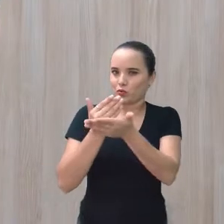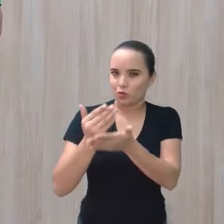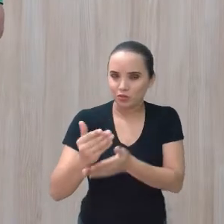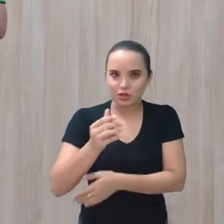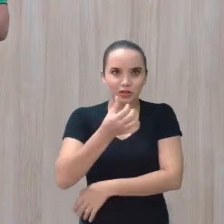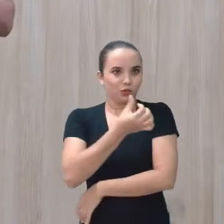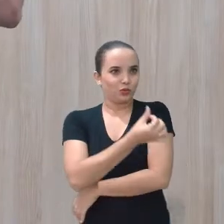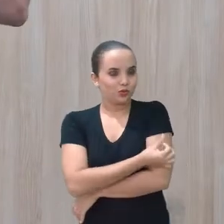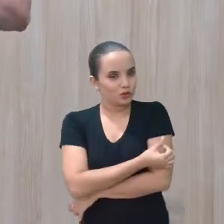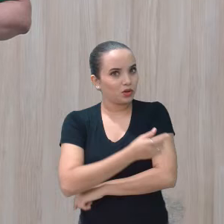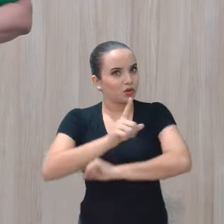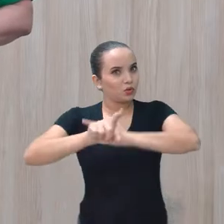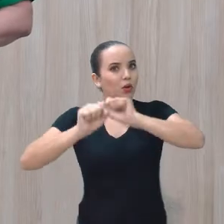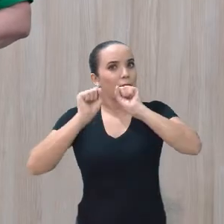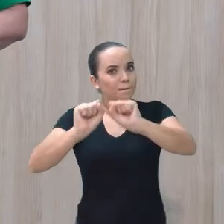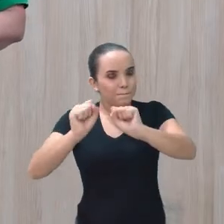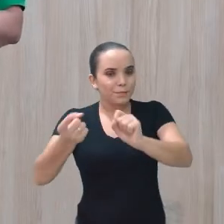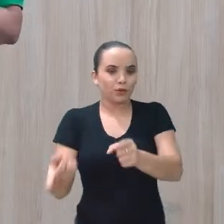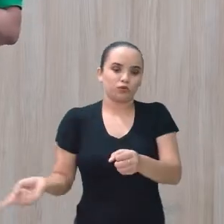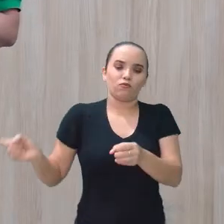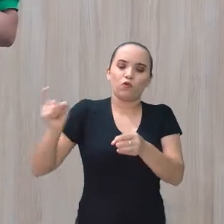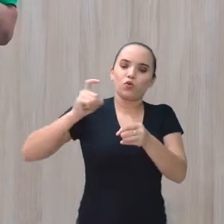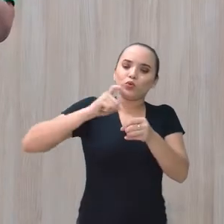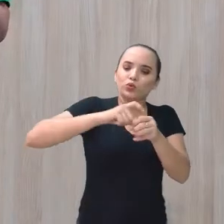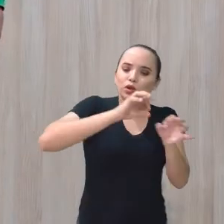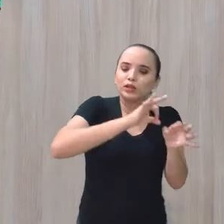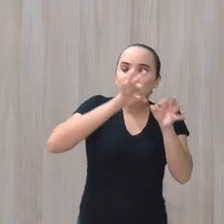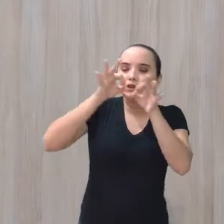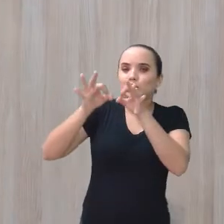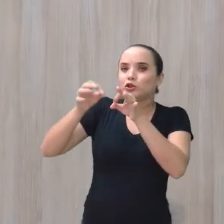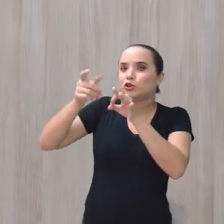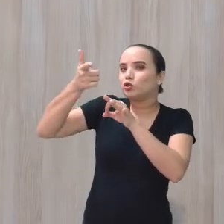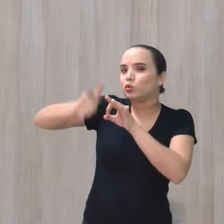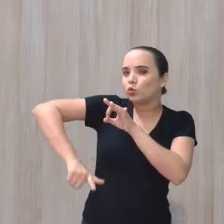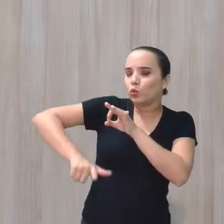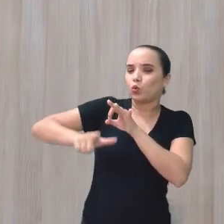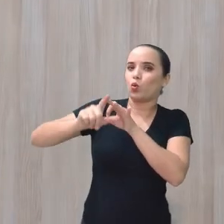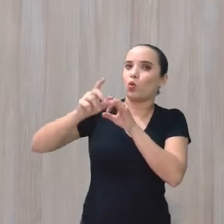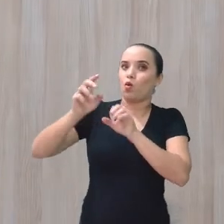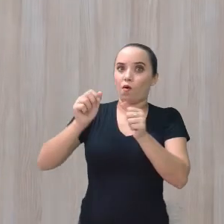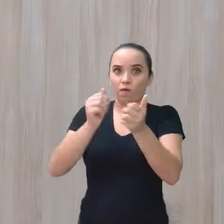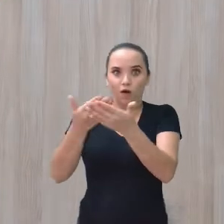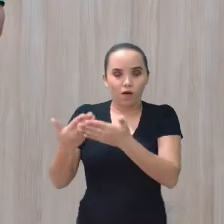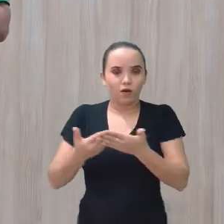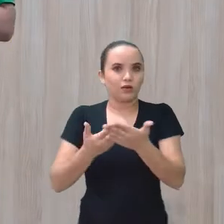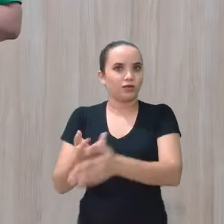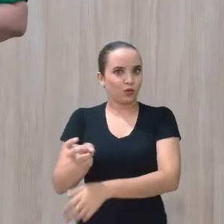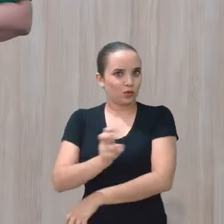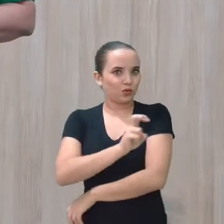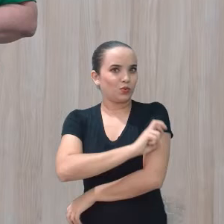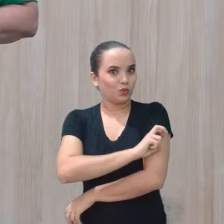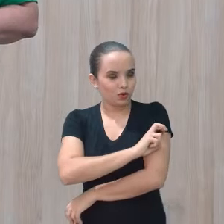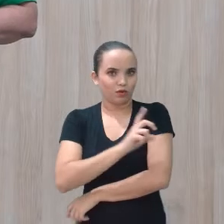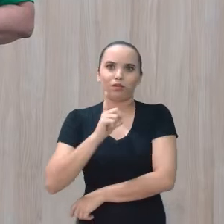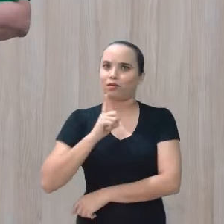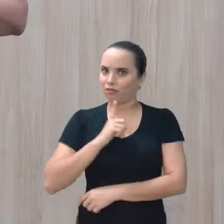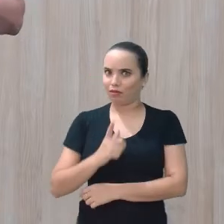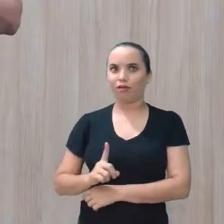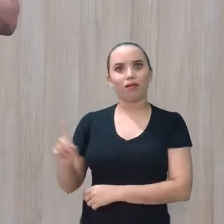do 5º ano, que as aulas que foram gravadas estão lá para vocês, não é? Com os professores.